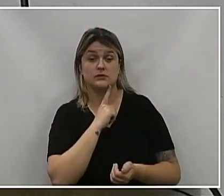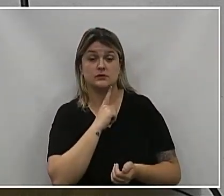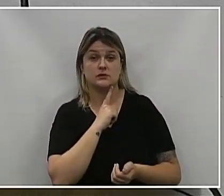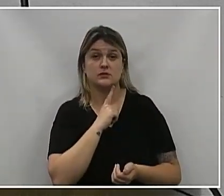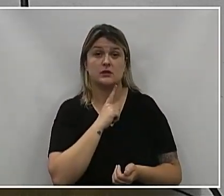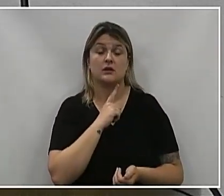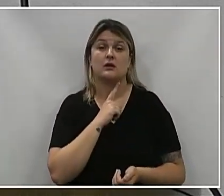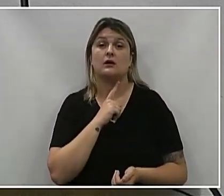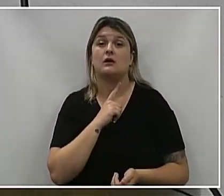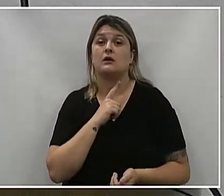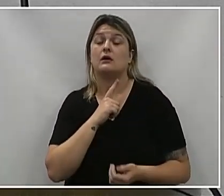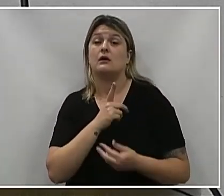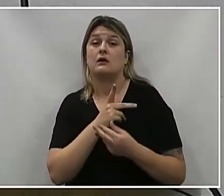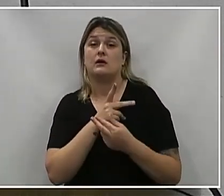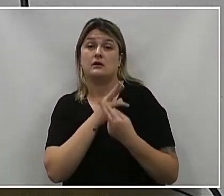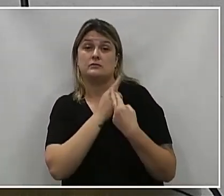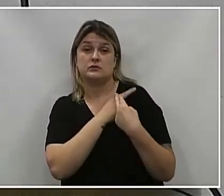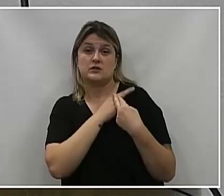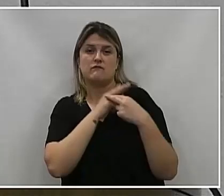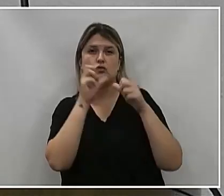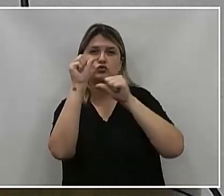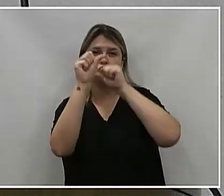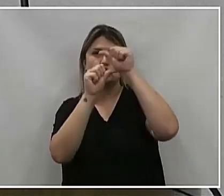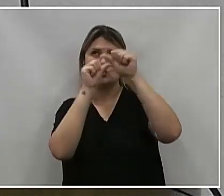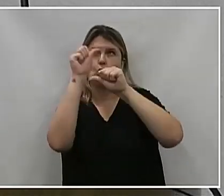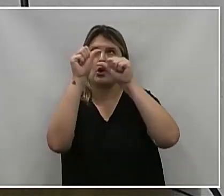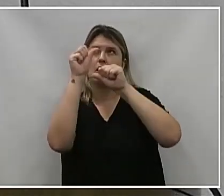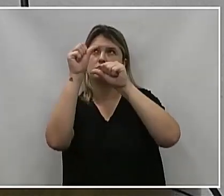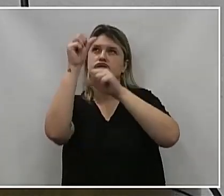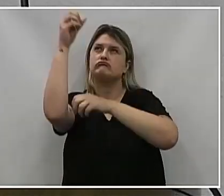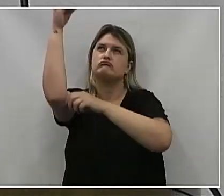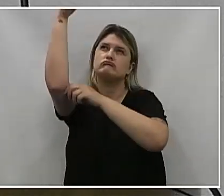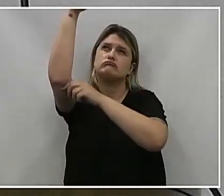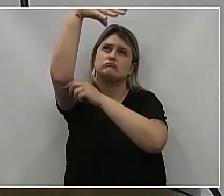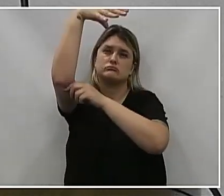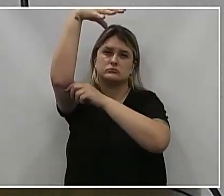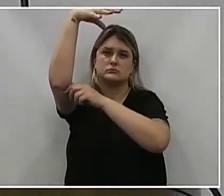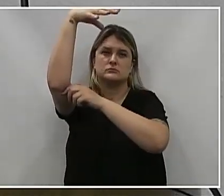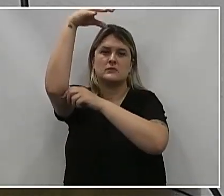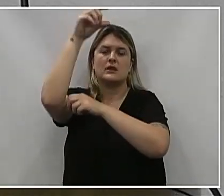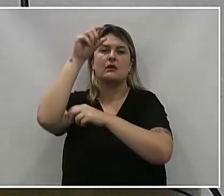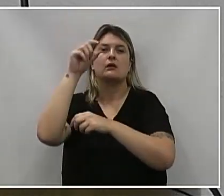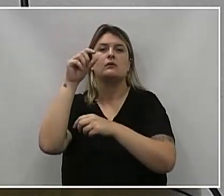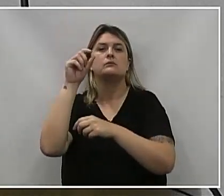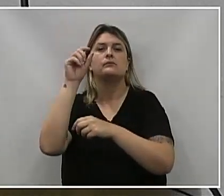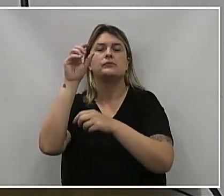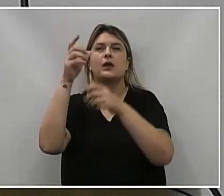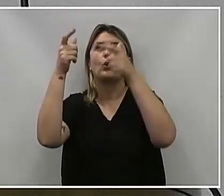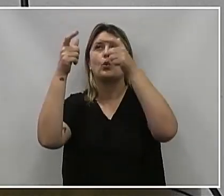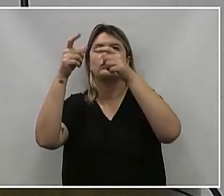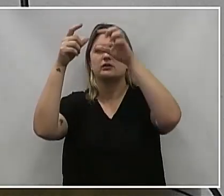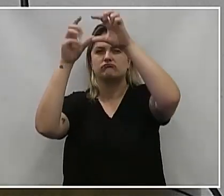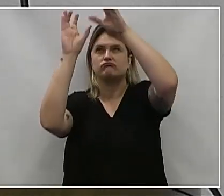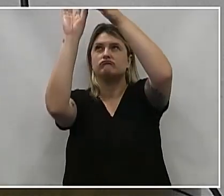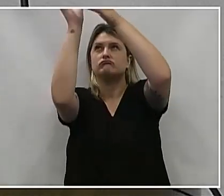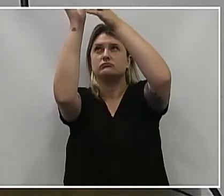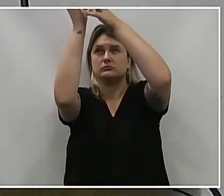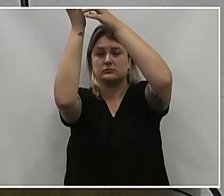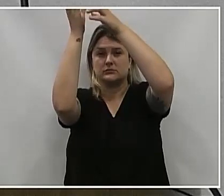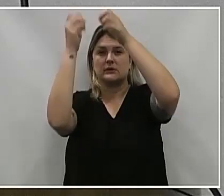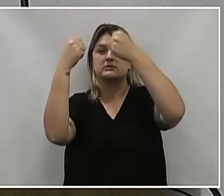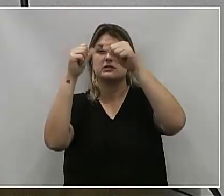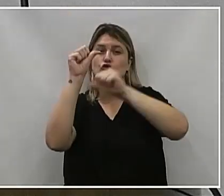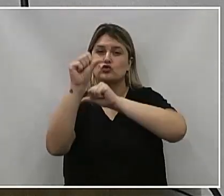concessionária, por exemplo, seria responsável pela troca dos braços de iluminação pública que sustentam a luminária no alto do poste,